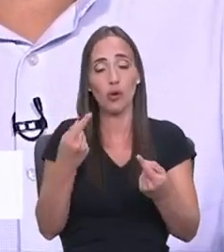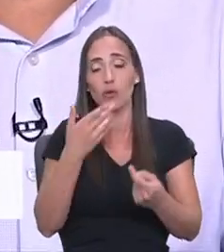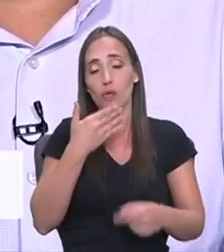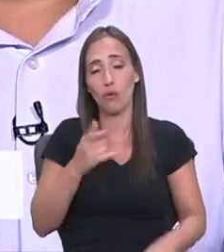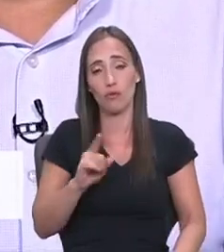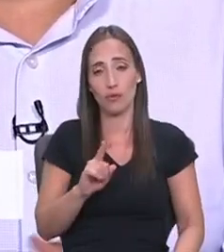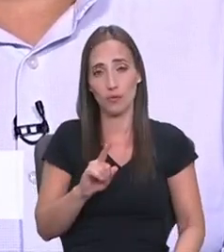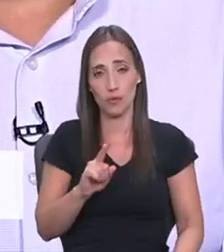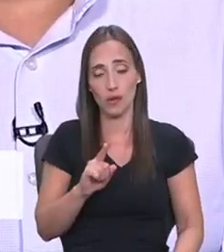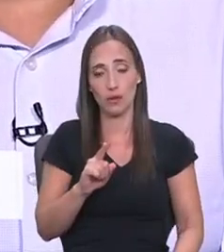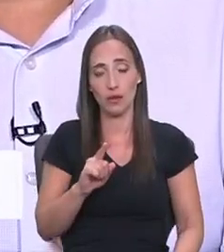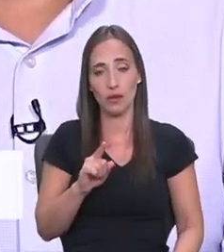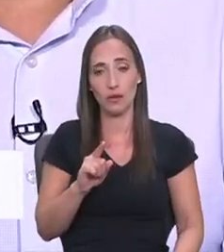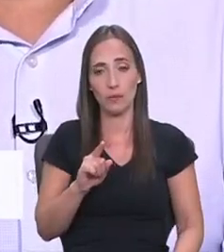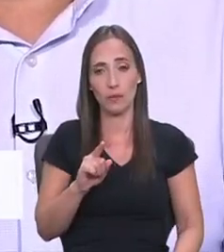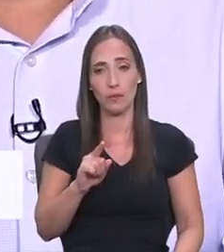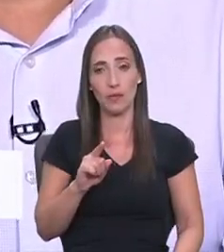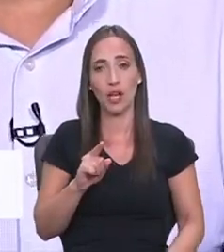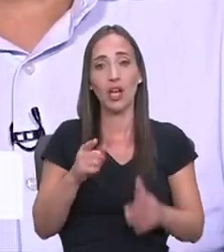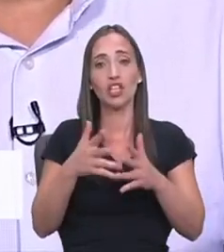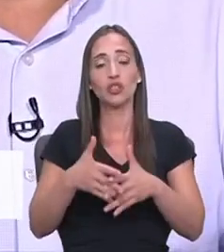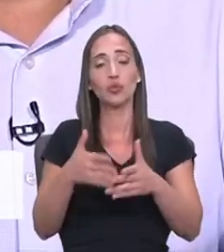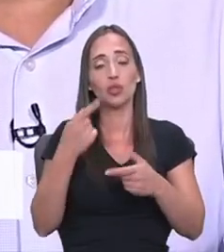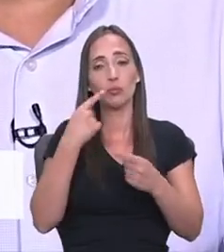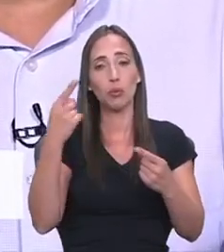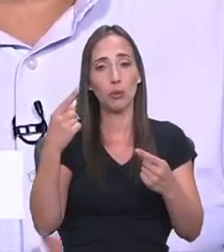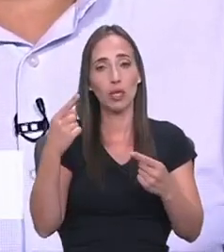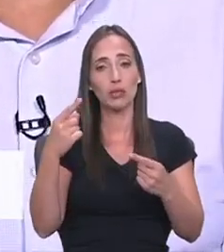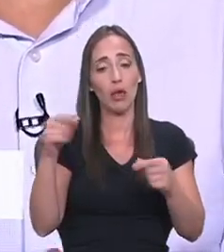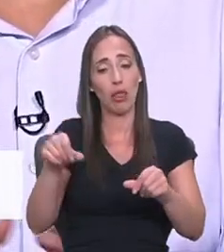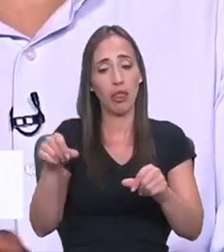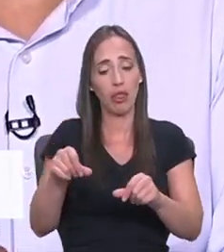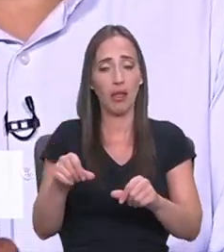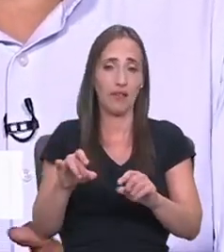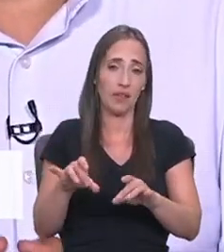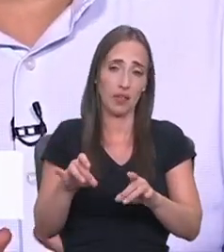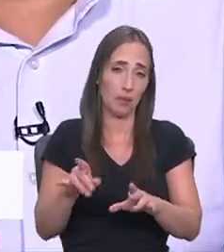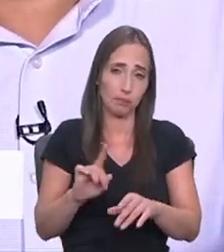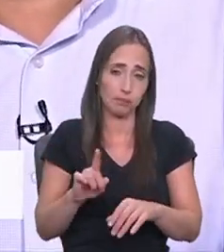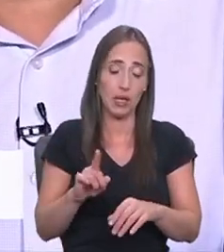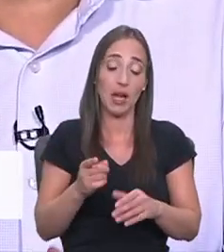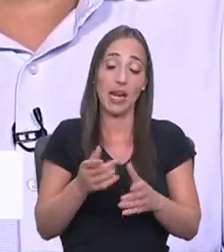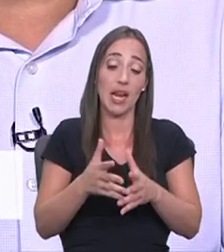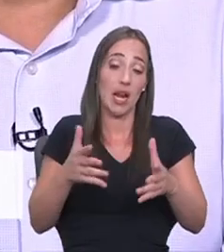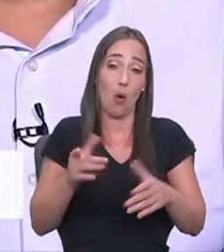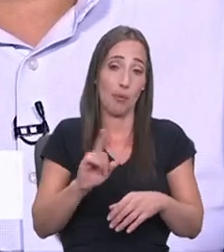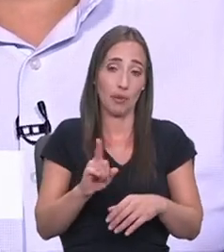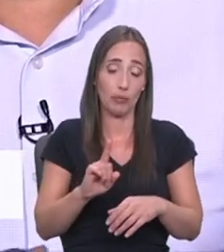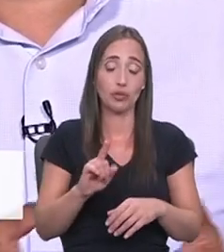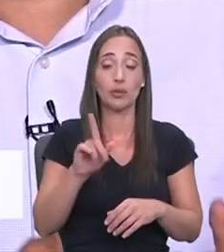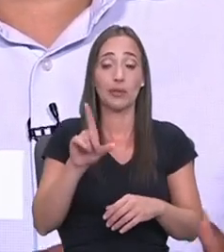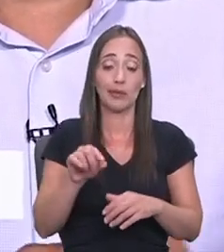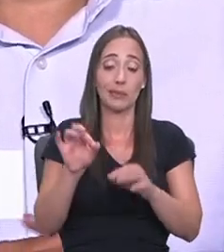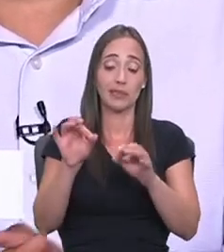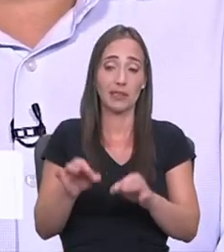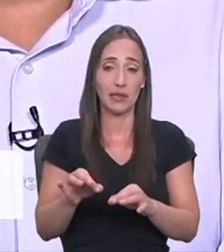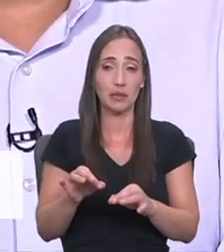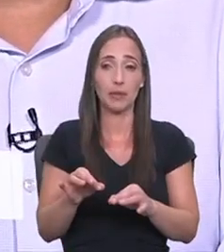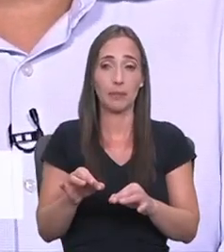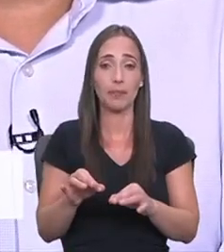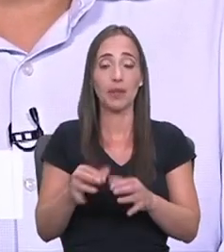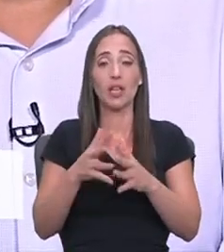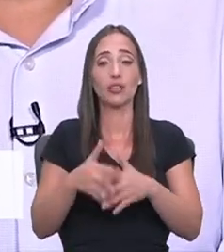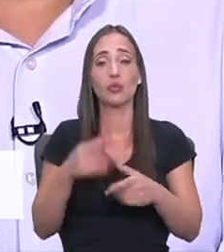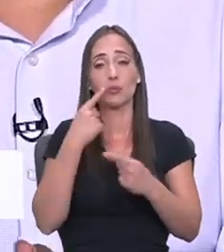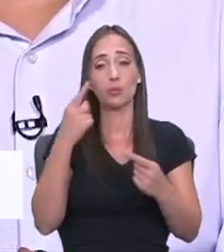degrad momento e eh das infraestruturas públicas que existiam não só não aumentamos como não conseguimos evitar que elas tivessem a a